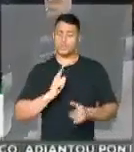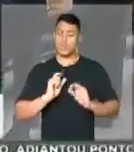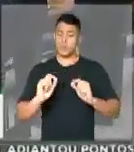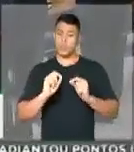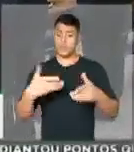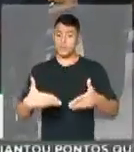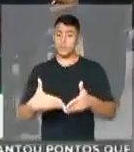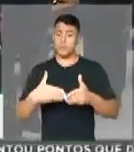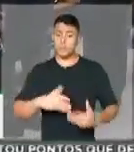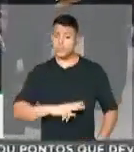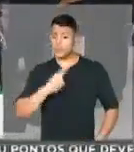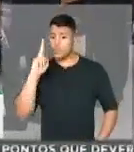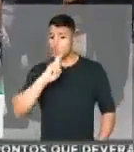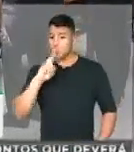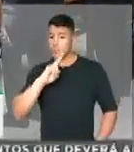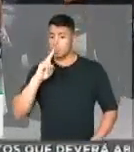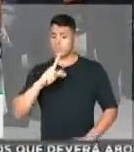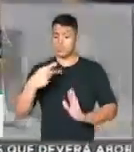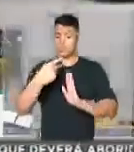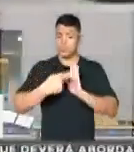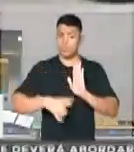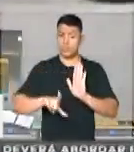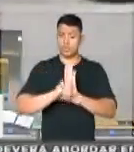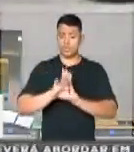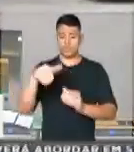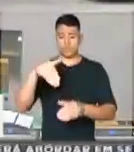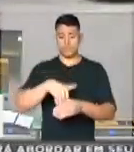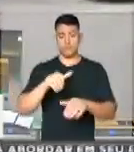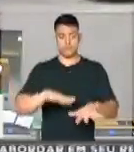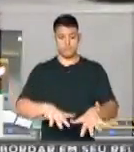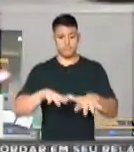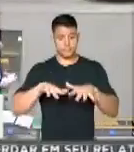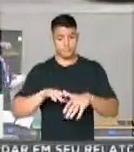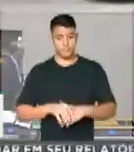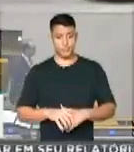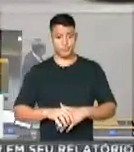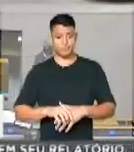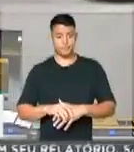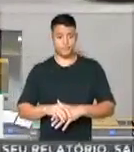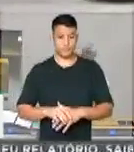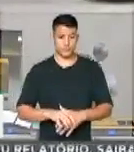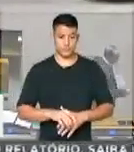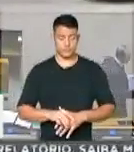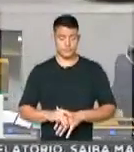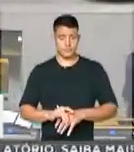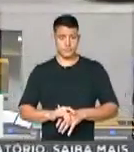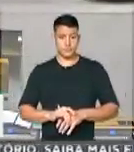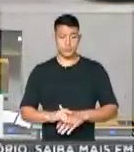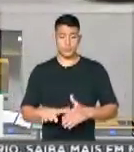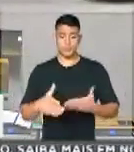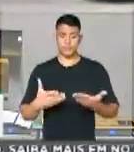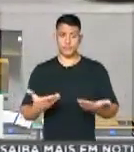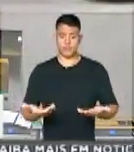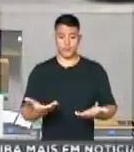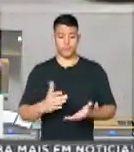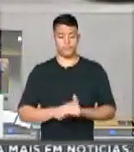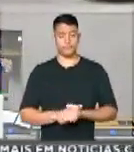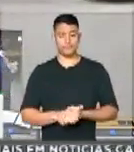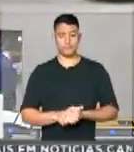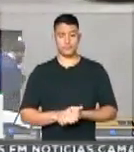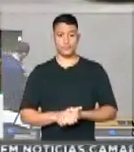Deputado Glauber, do PSOL do Rio de Janeiro. Daqueles que estão aqui no plenário e daqueles que acompanham a sessão nesse